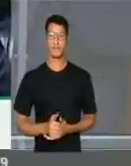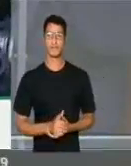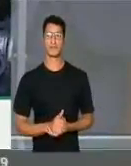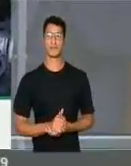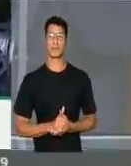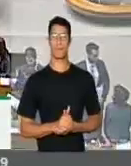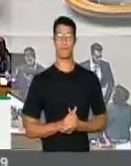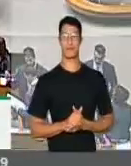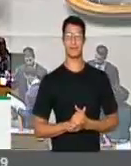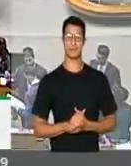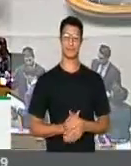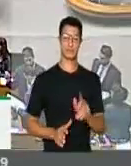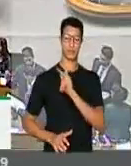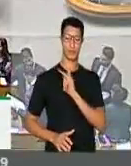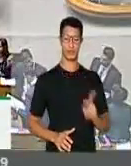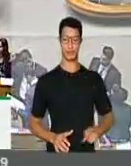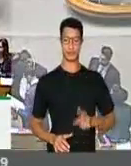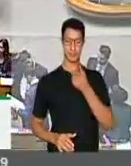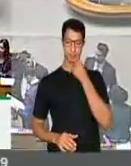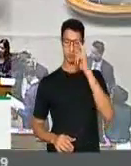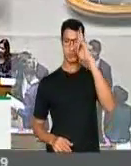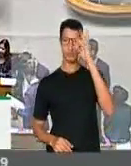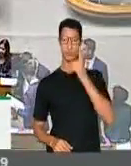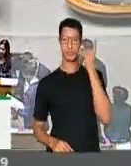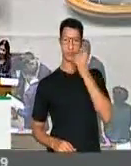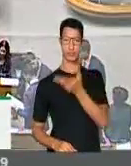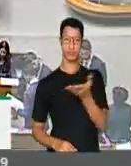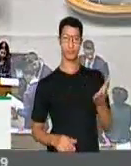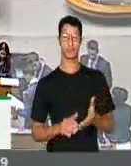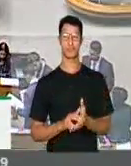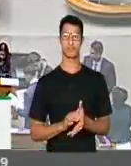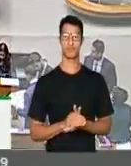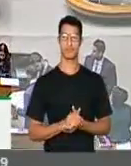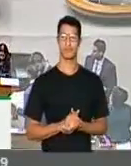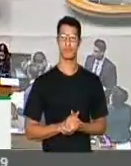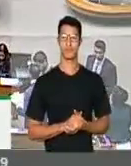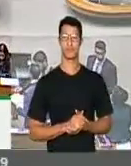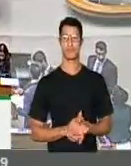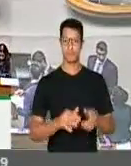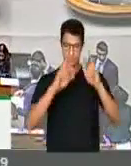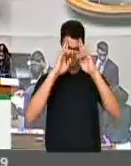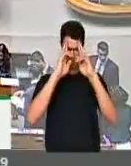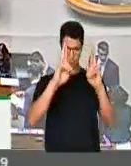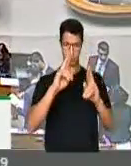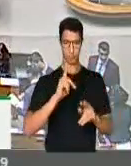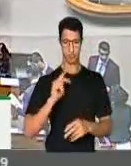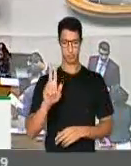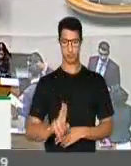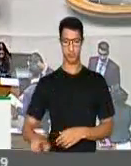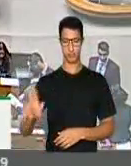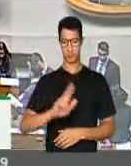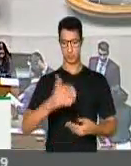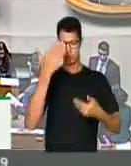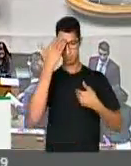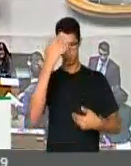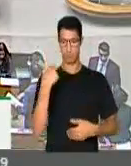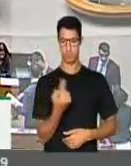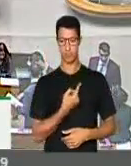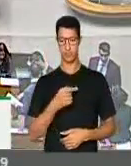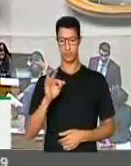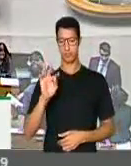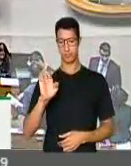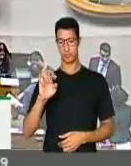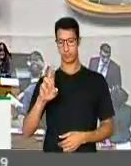Presidente, senhoras e senhores deputados, com muito respeito que eu utilizo e agradeço a nossa líder